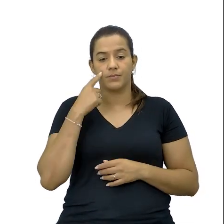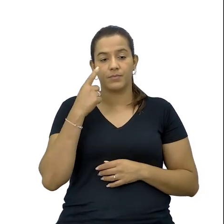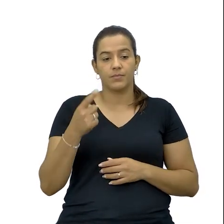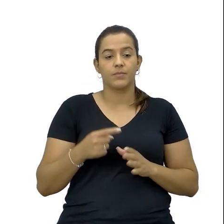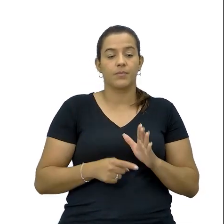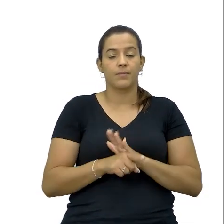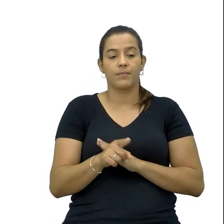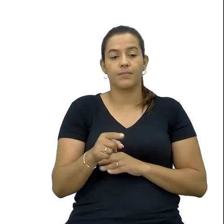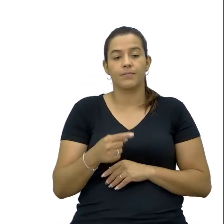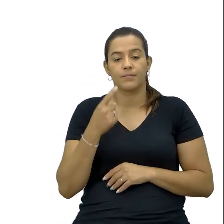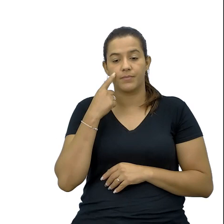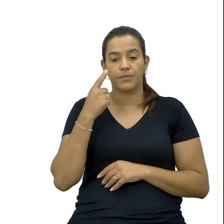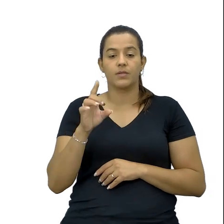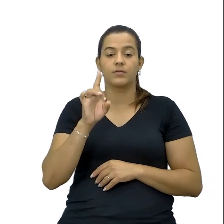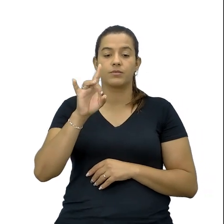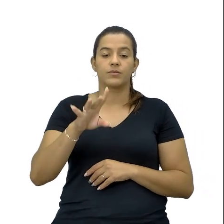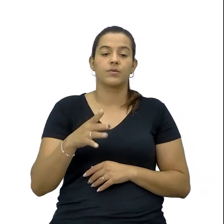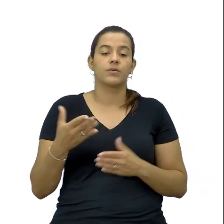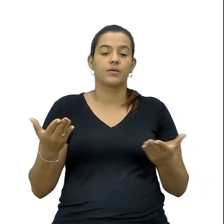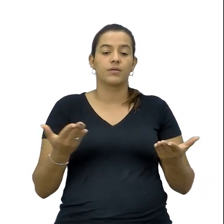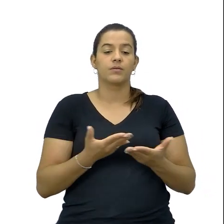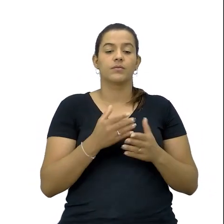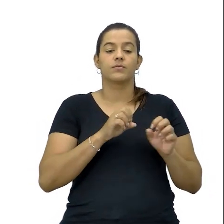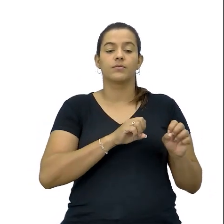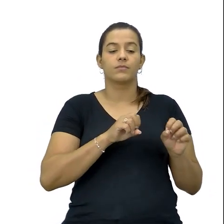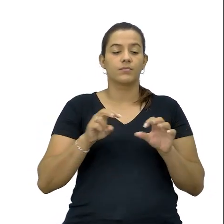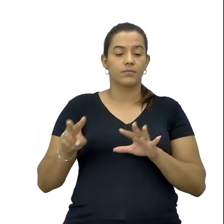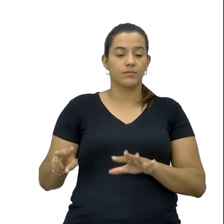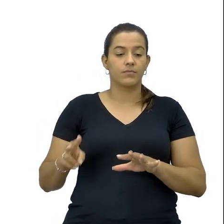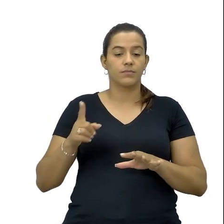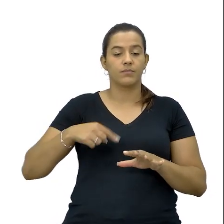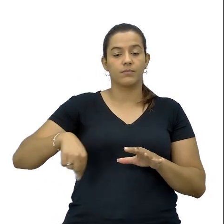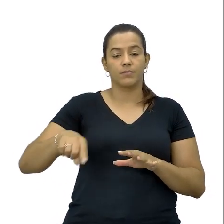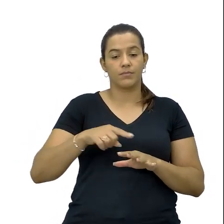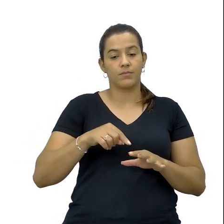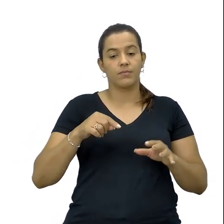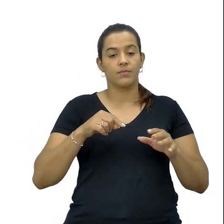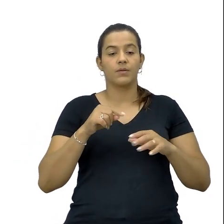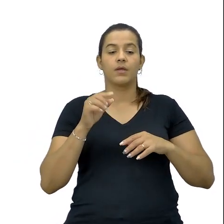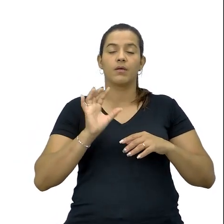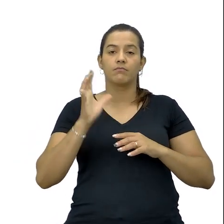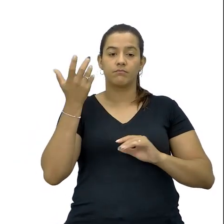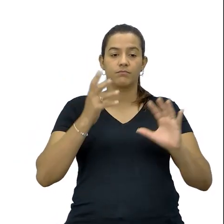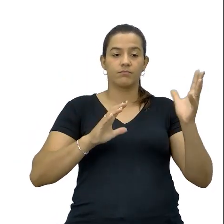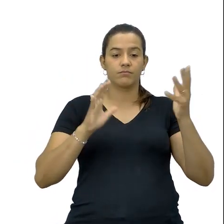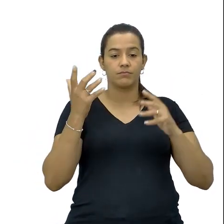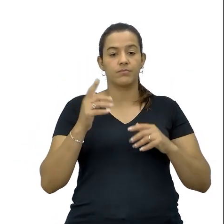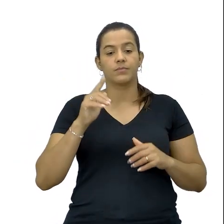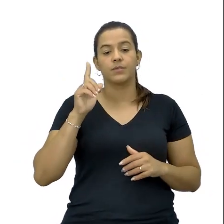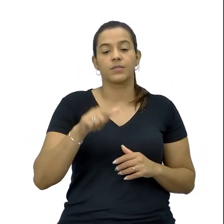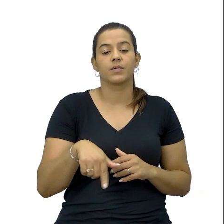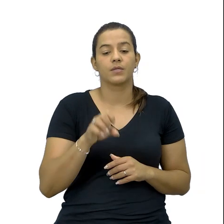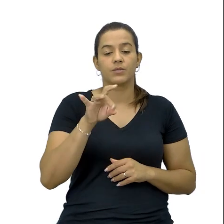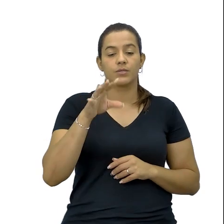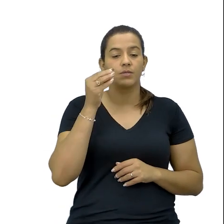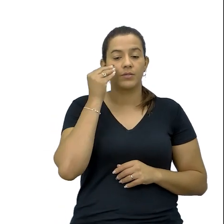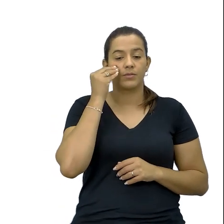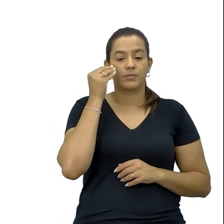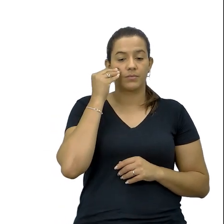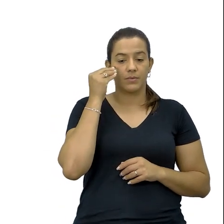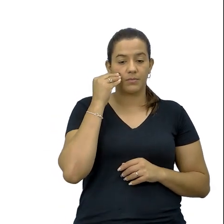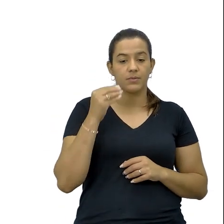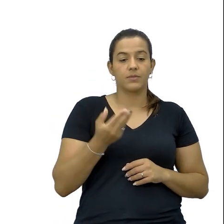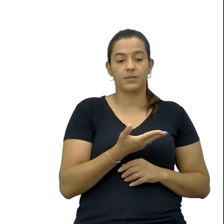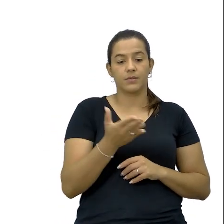ler apenas essa, que é uma questão que envolve esses eventos, né? Que é um supermercado, irá sortear